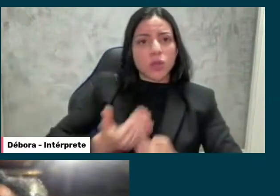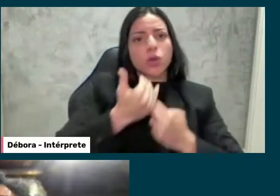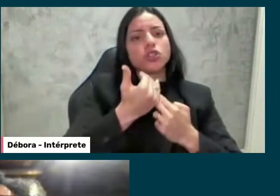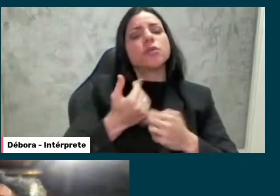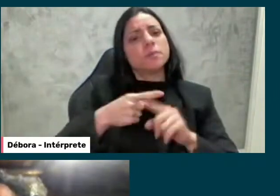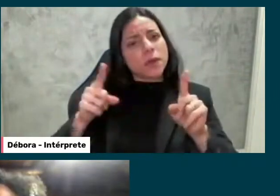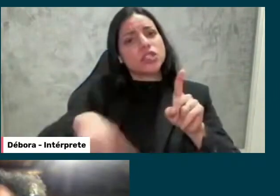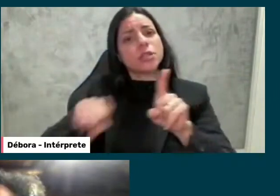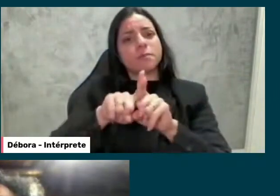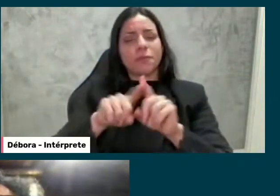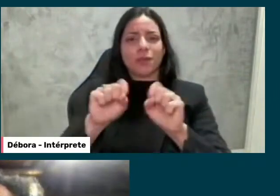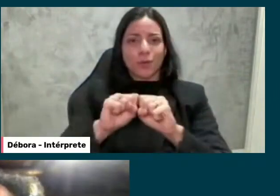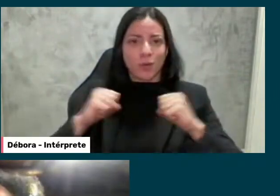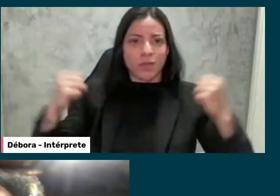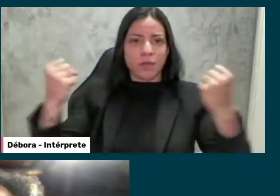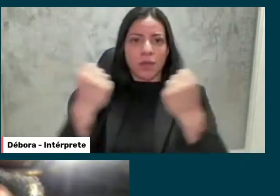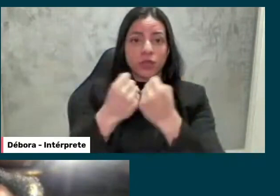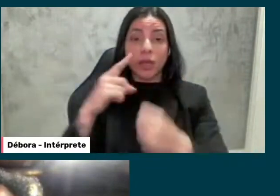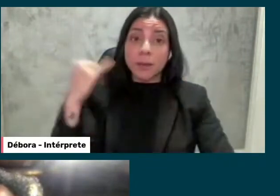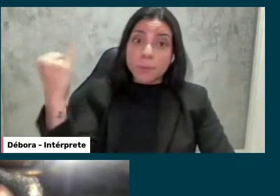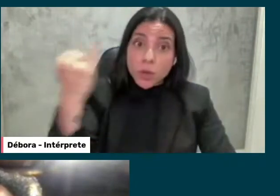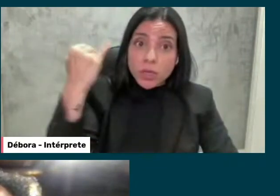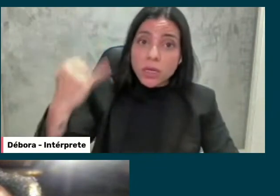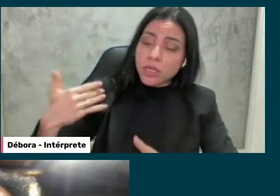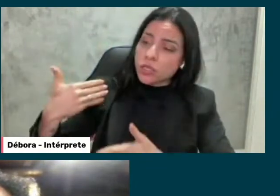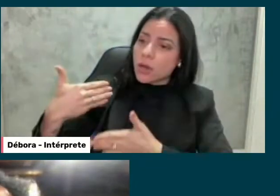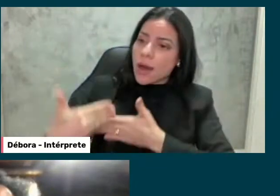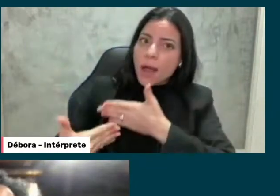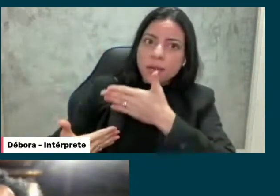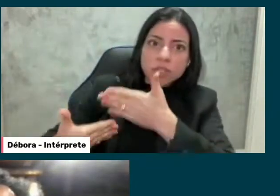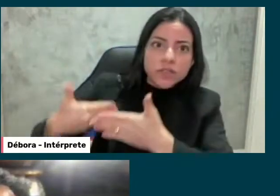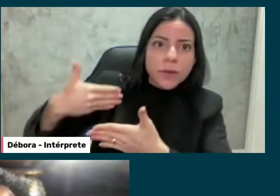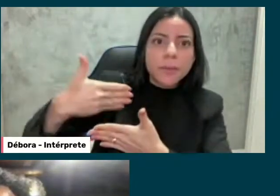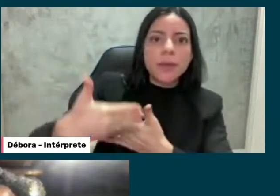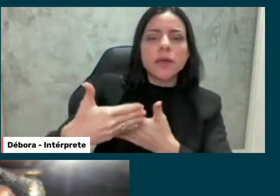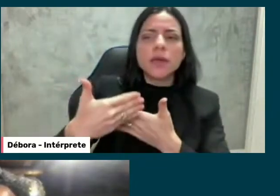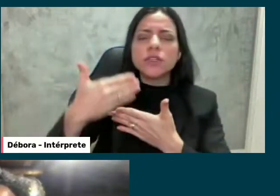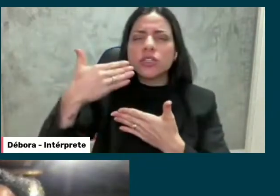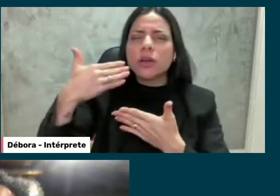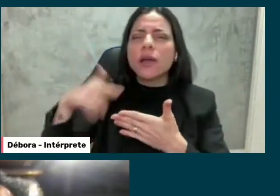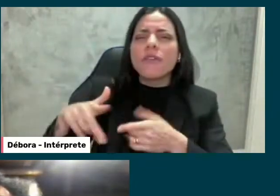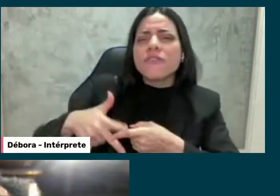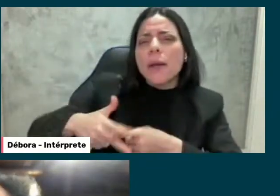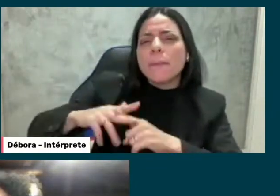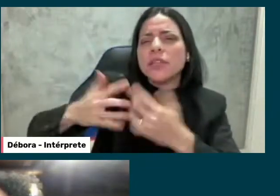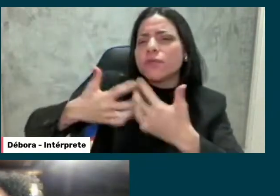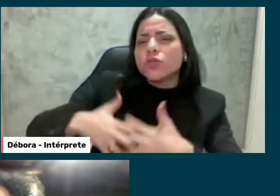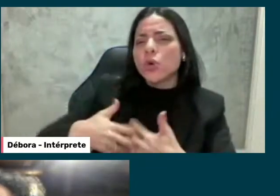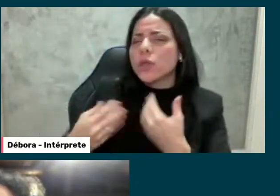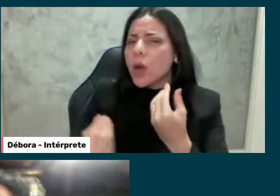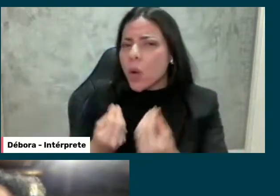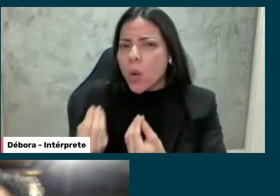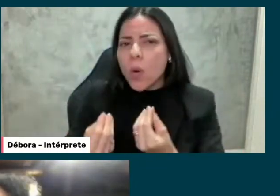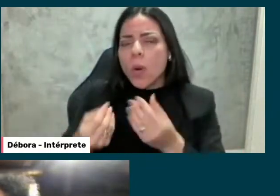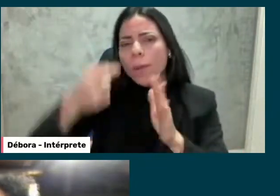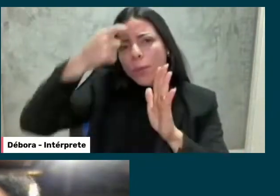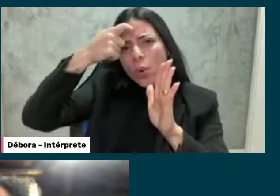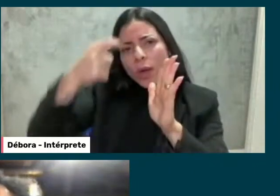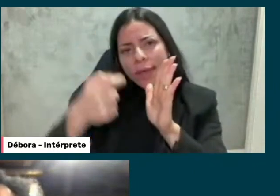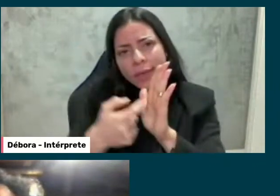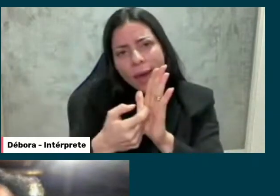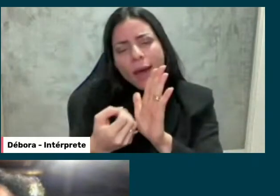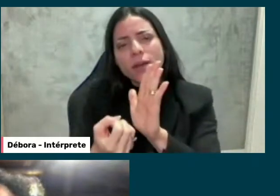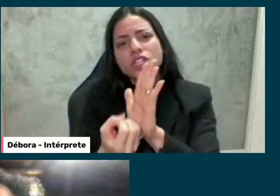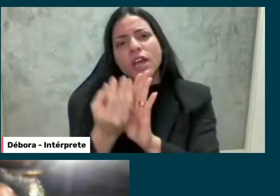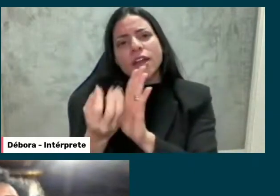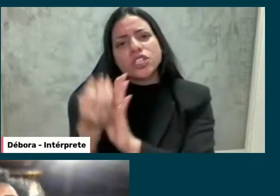é importante compreender gradativamente como essas ferramentas funcionam, como a IA generativa funciona, como cada ferramenta que chega na nossa